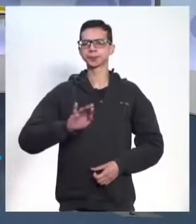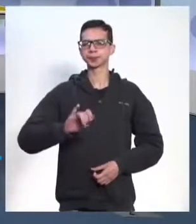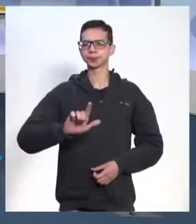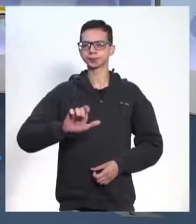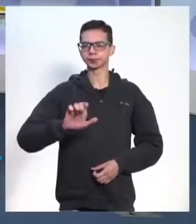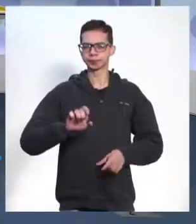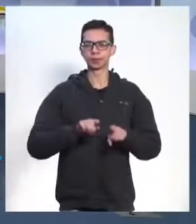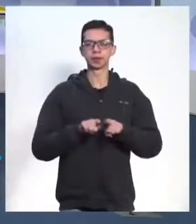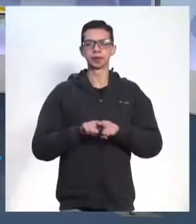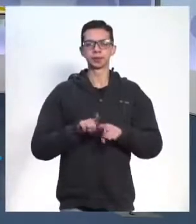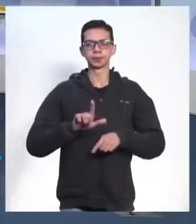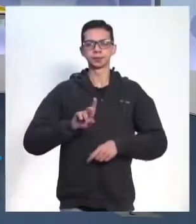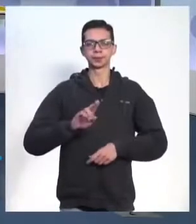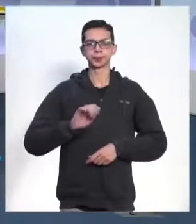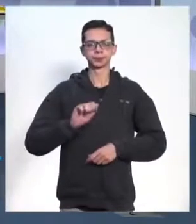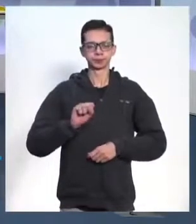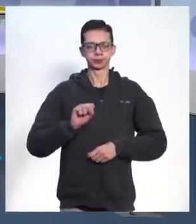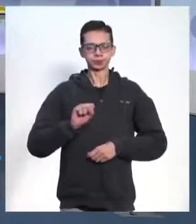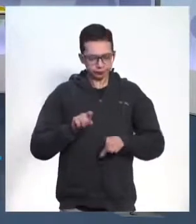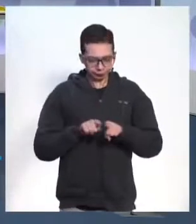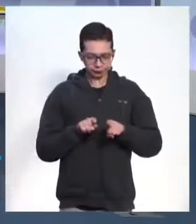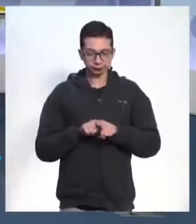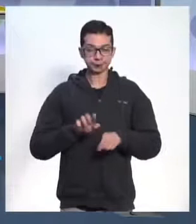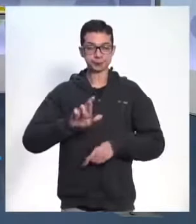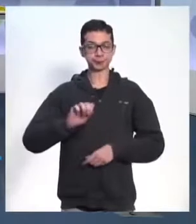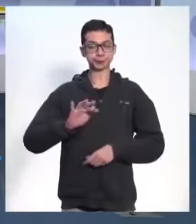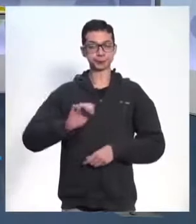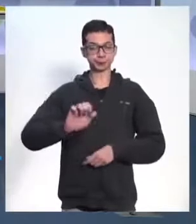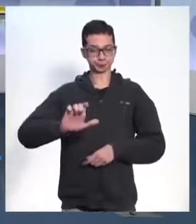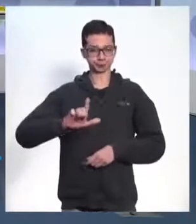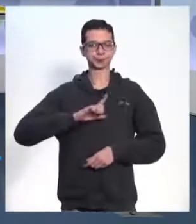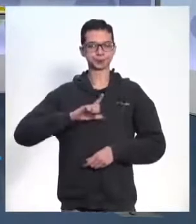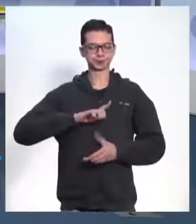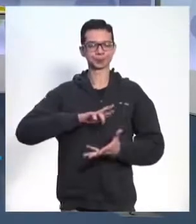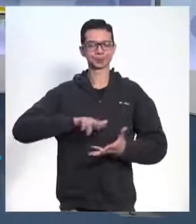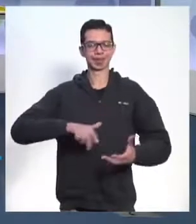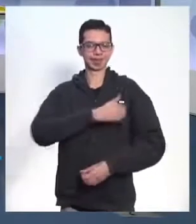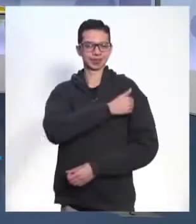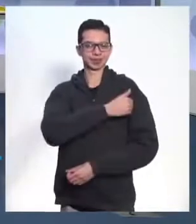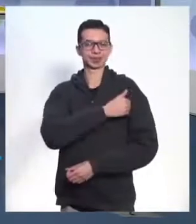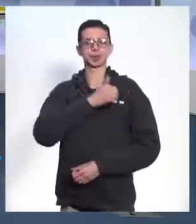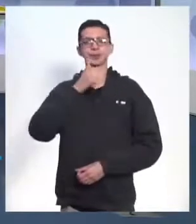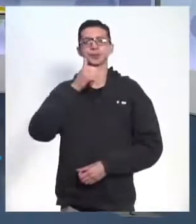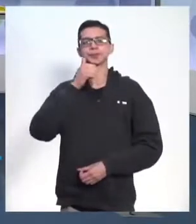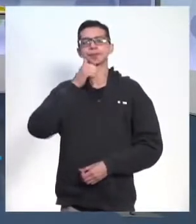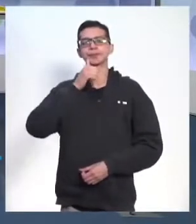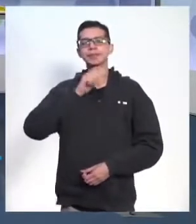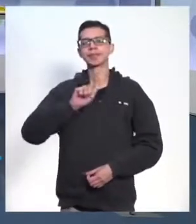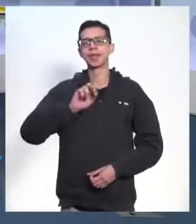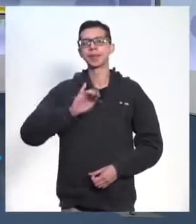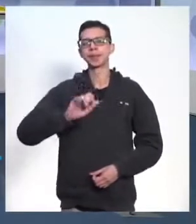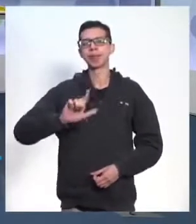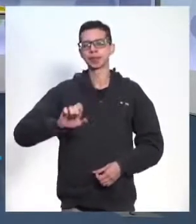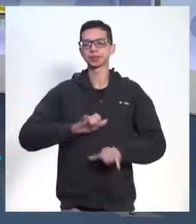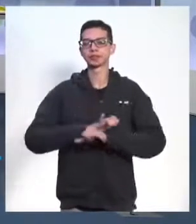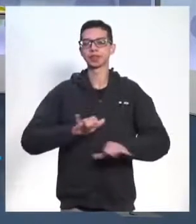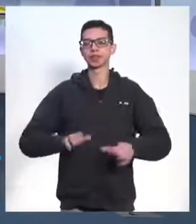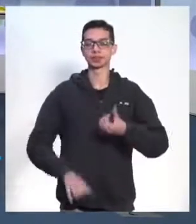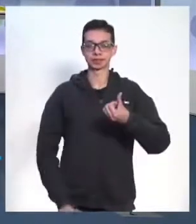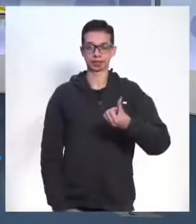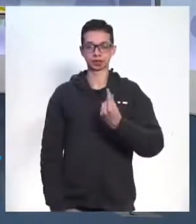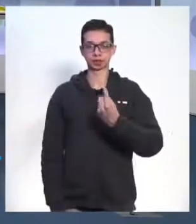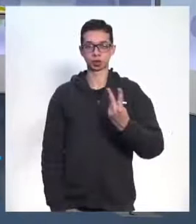o Lucas e o Rafael, tem outros alunos, a outra Gabriele, colocaram 6, 12,